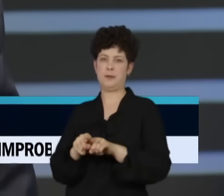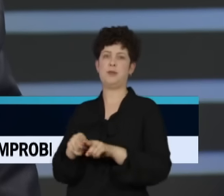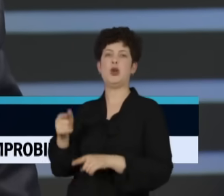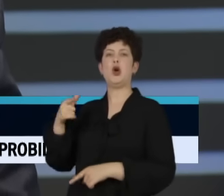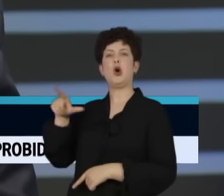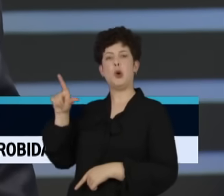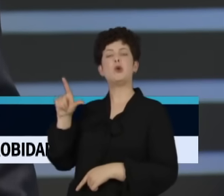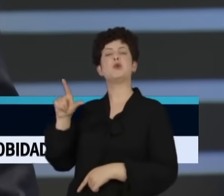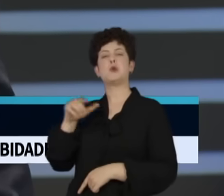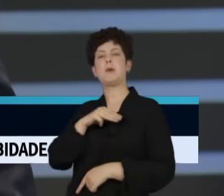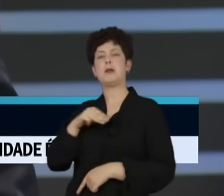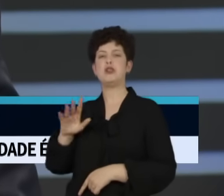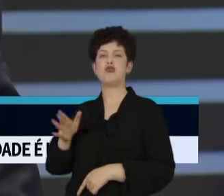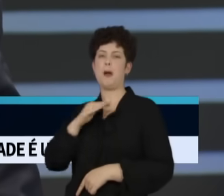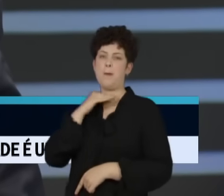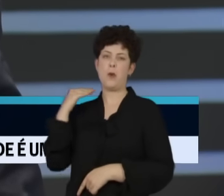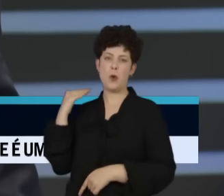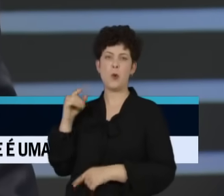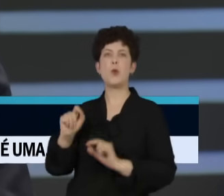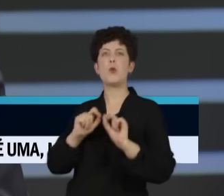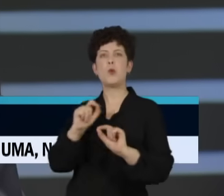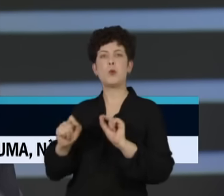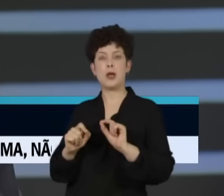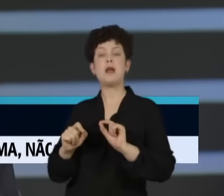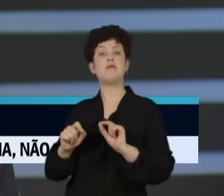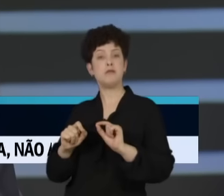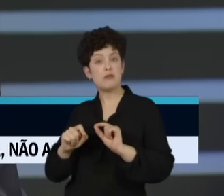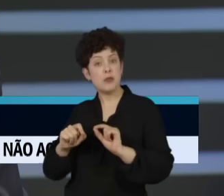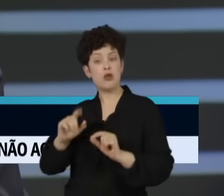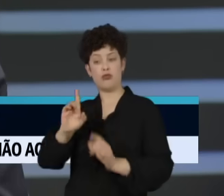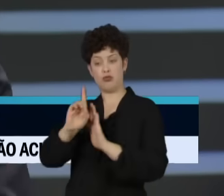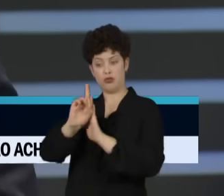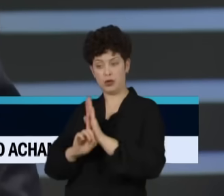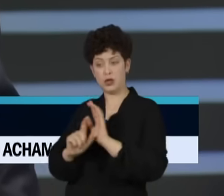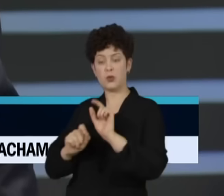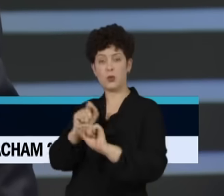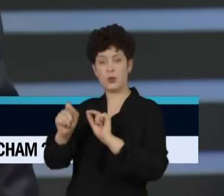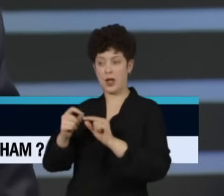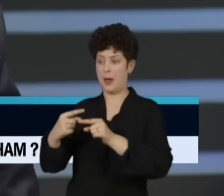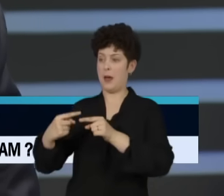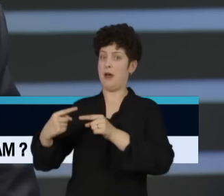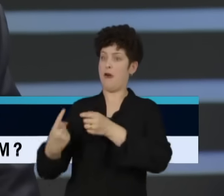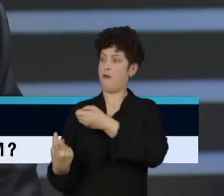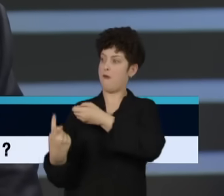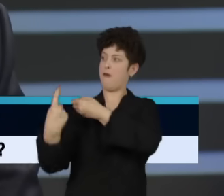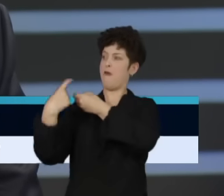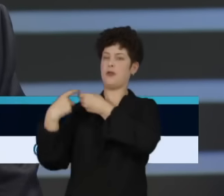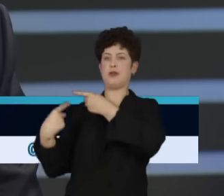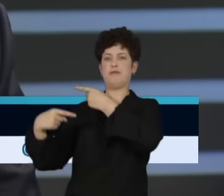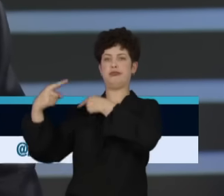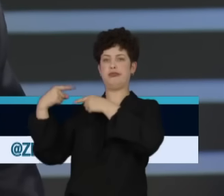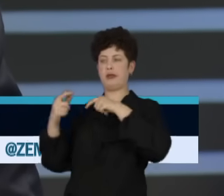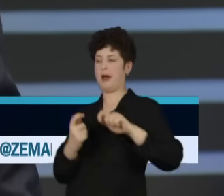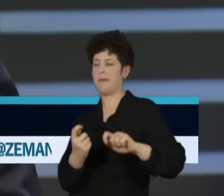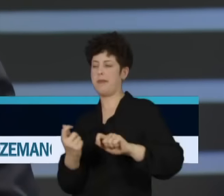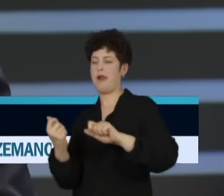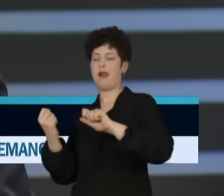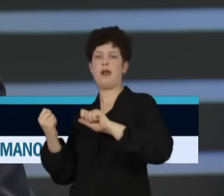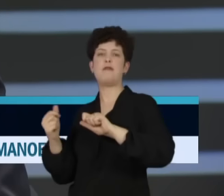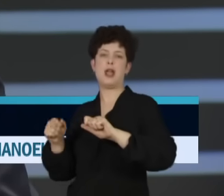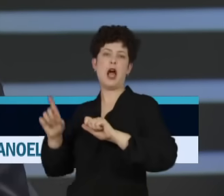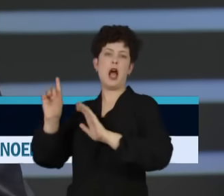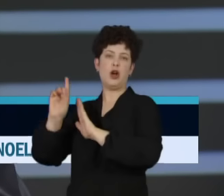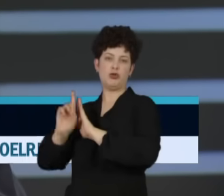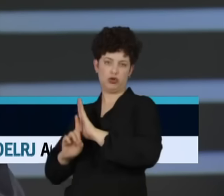Vasque, entendendo que se aplica o princípio do direito penal, que é da retroatividade da lei penal benéfica, ao